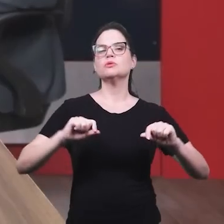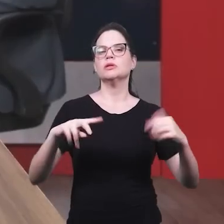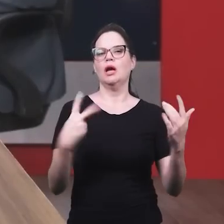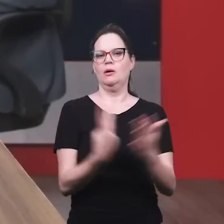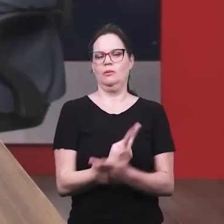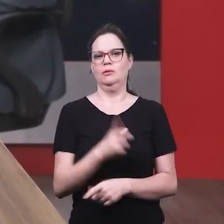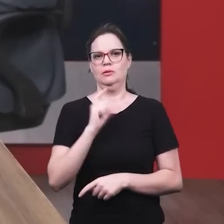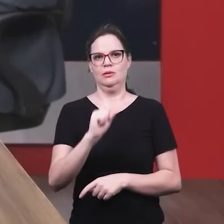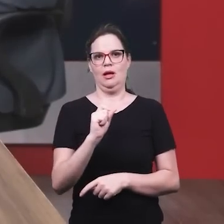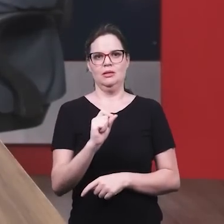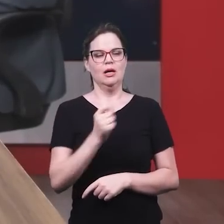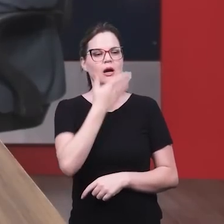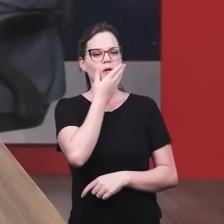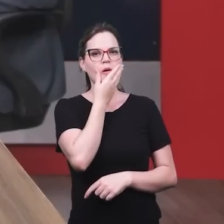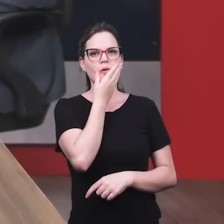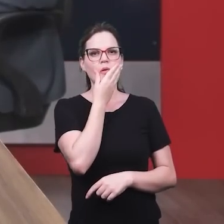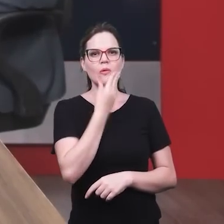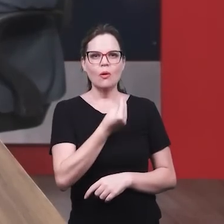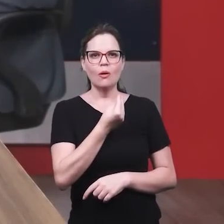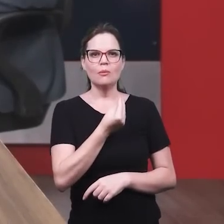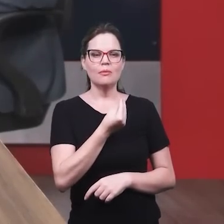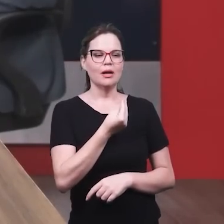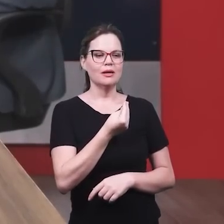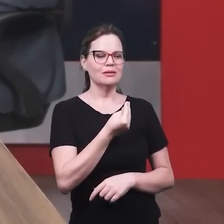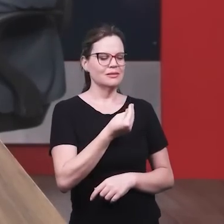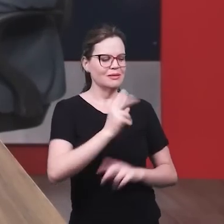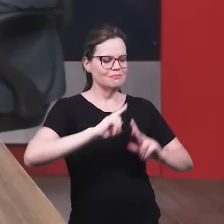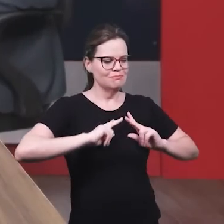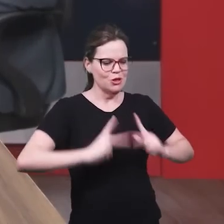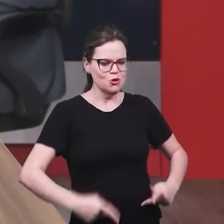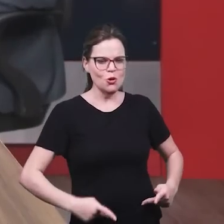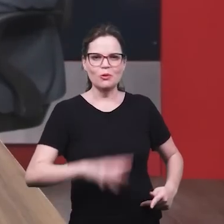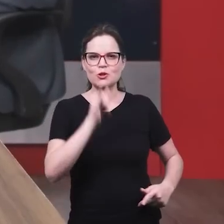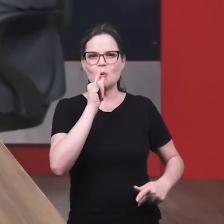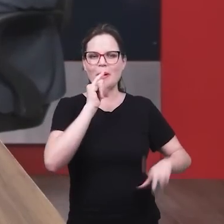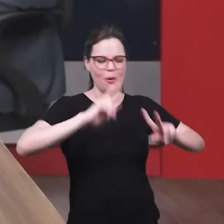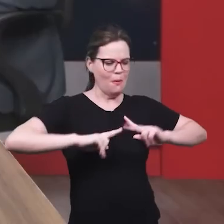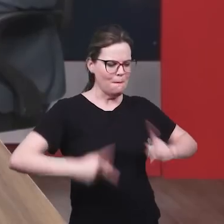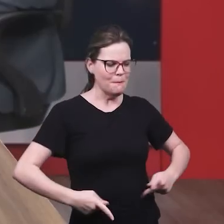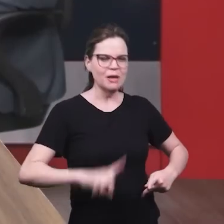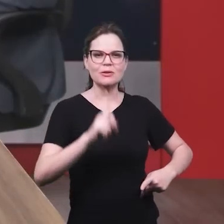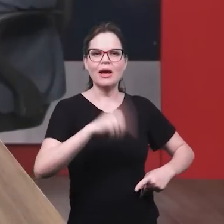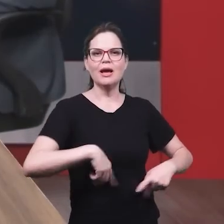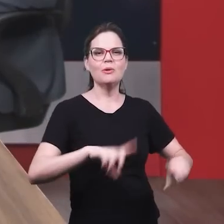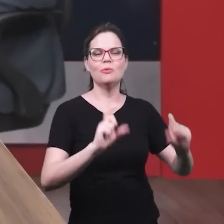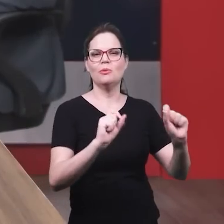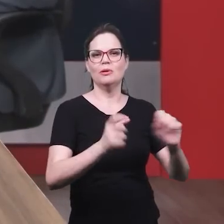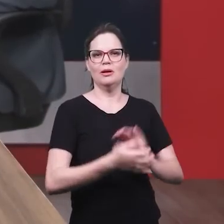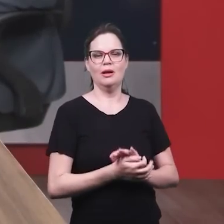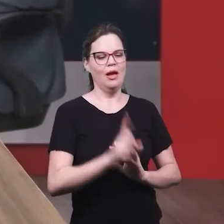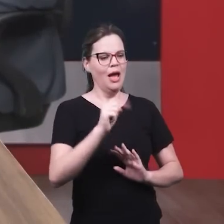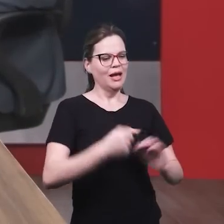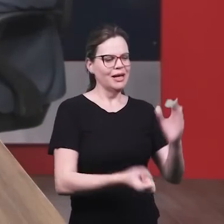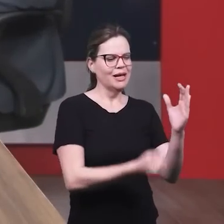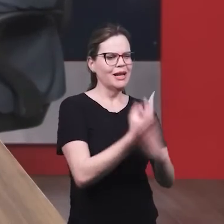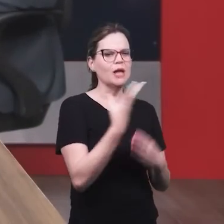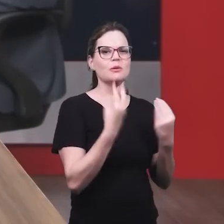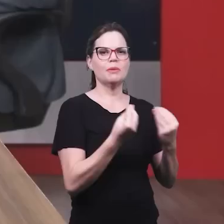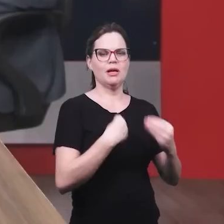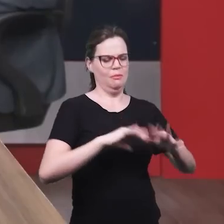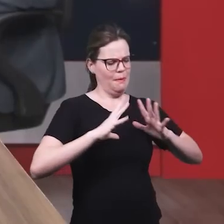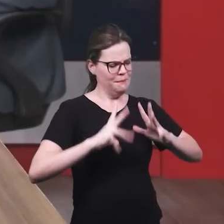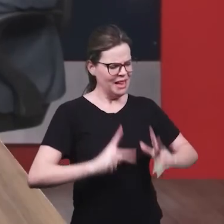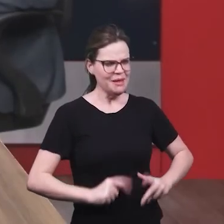naquele momento ali estava vazio, né? Estava vazio, sem utilidade. Né? Vamos sempre enfocar o profético, né? Nós estamos falando mesmo. De ciência e